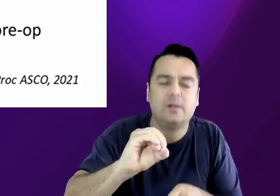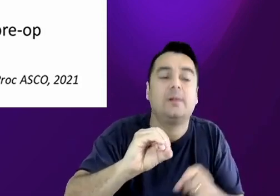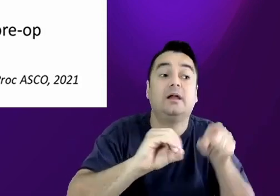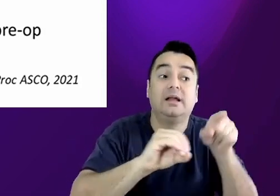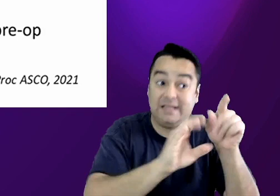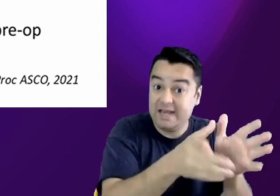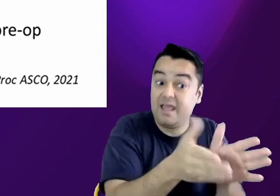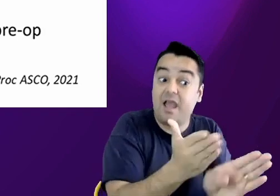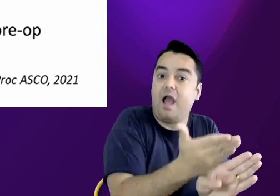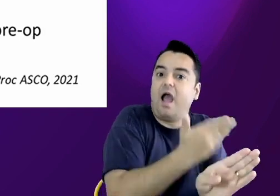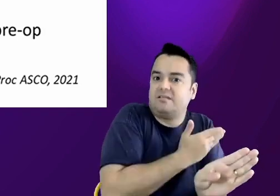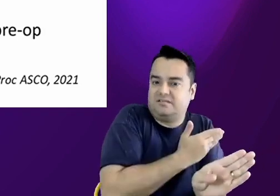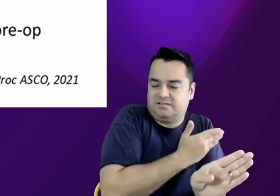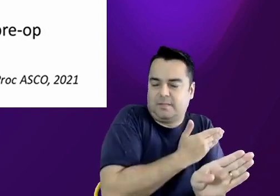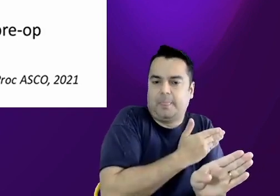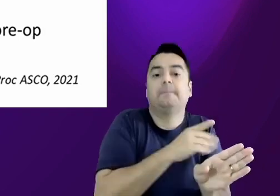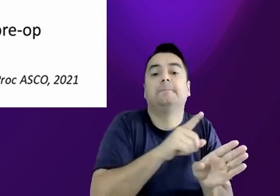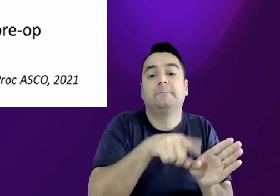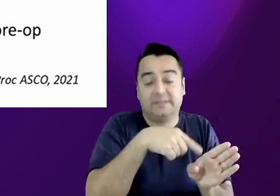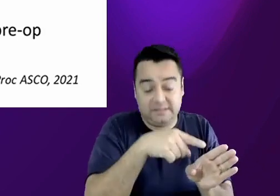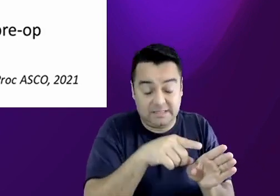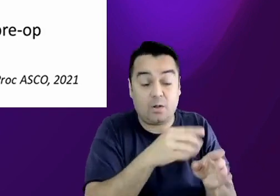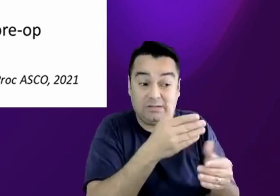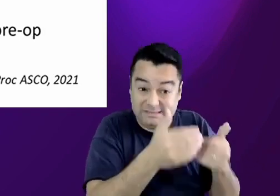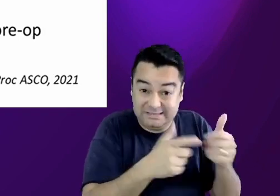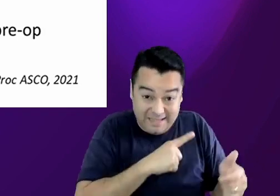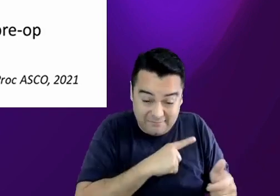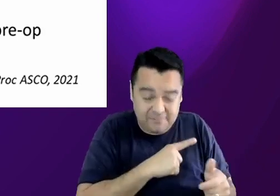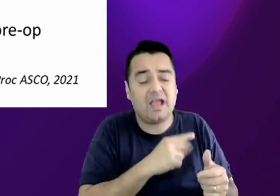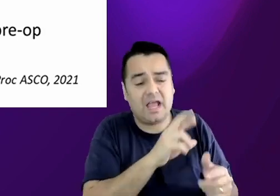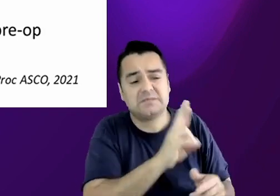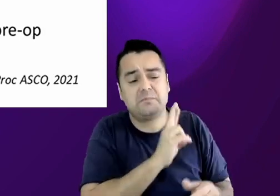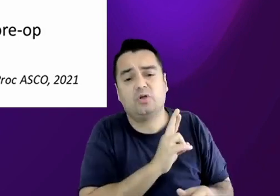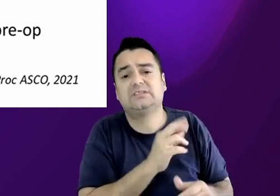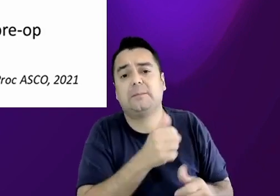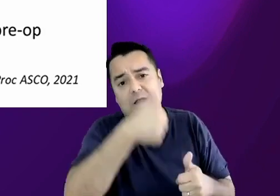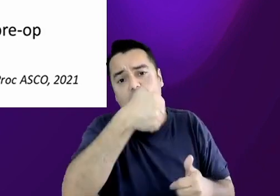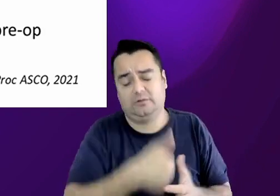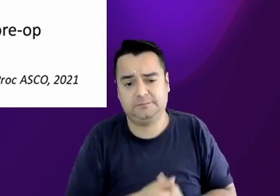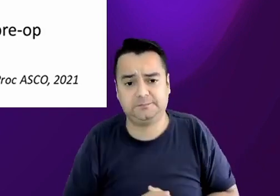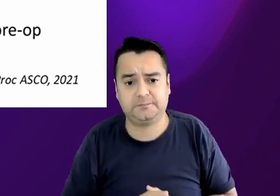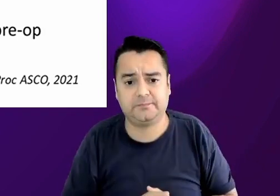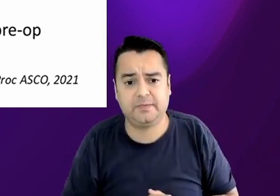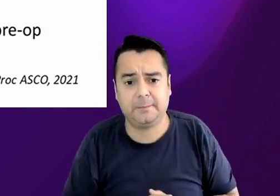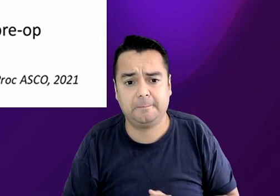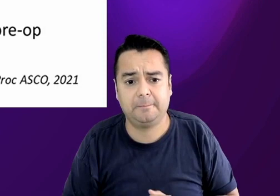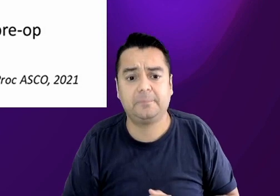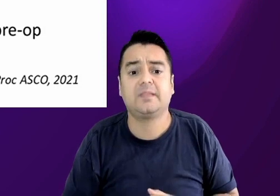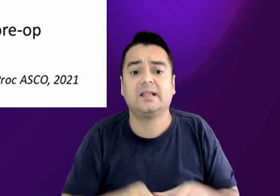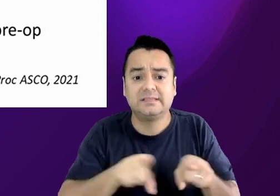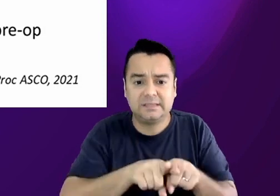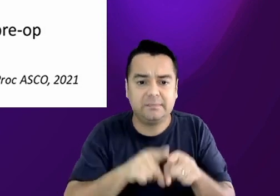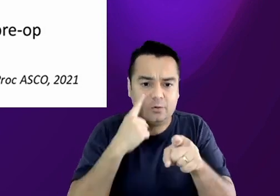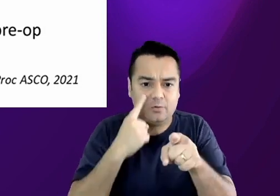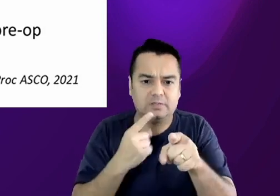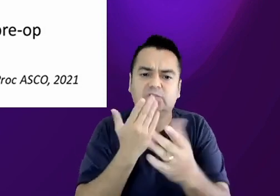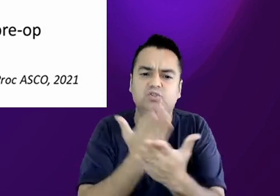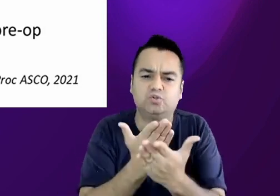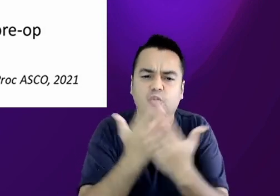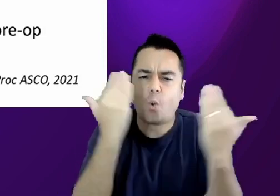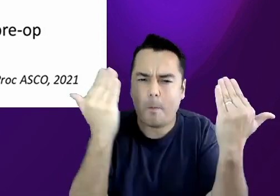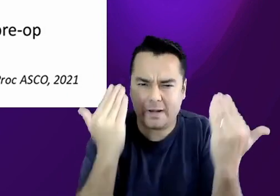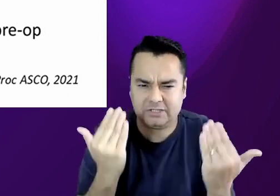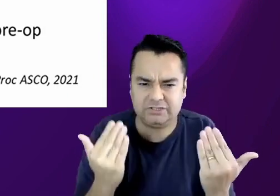com quimio-radioterapia, né? E outra questão em relação a esse estudo comparativo